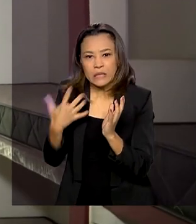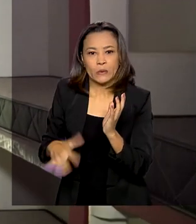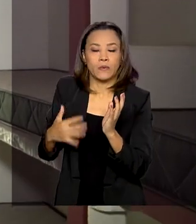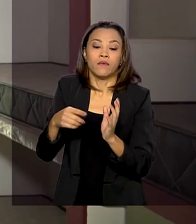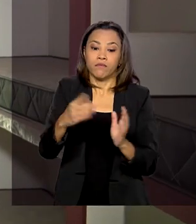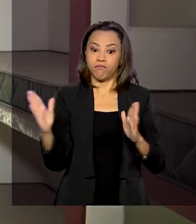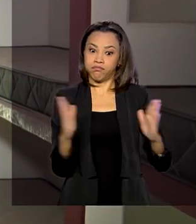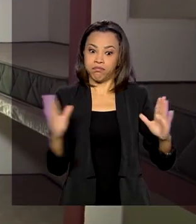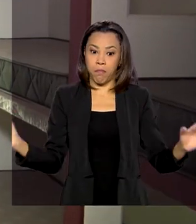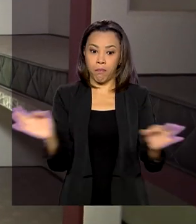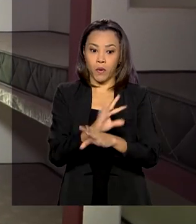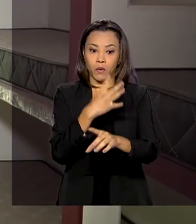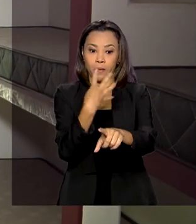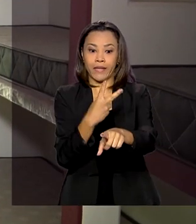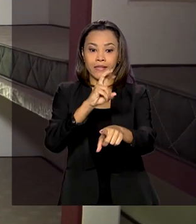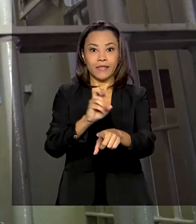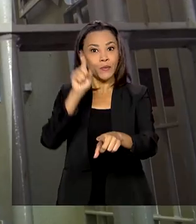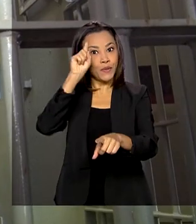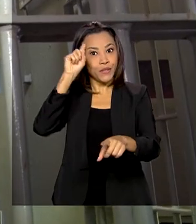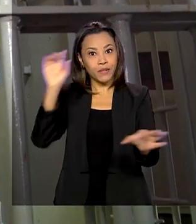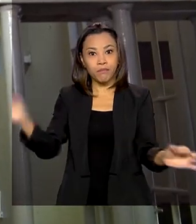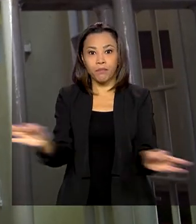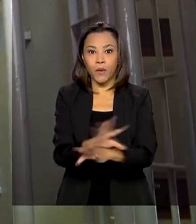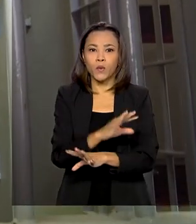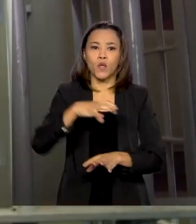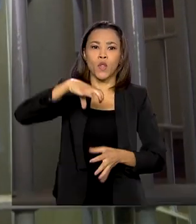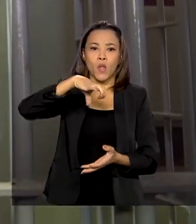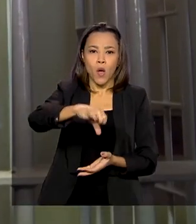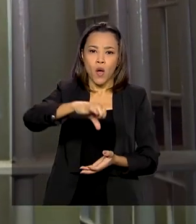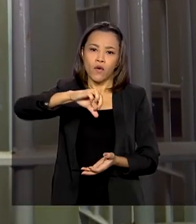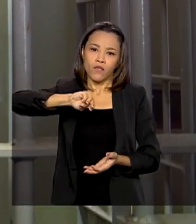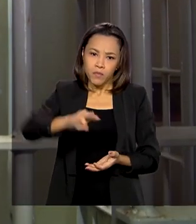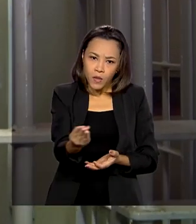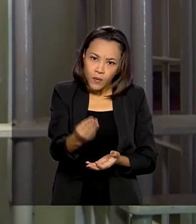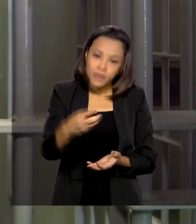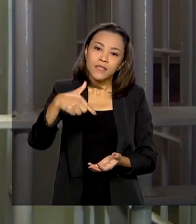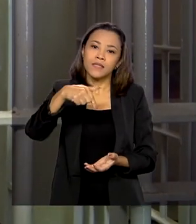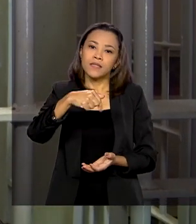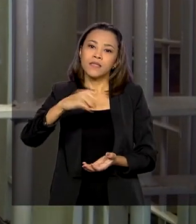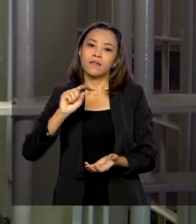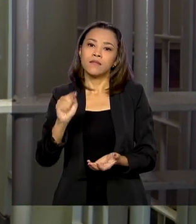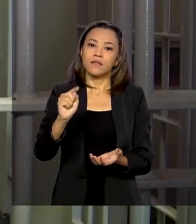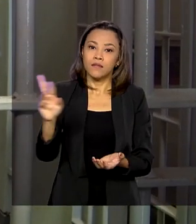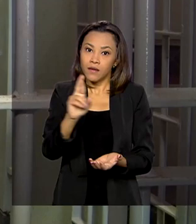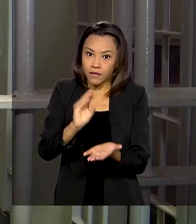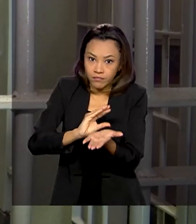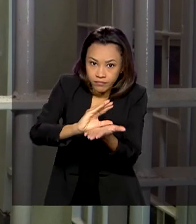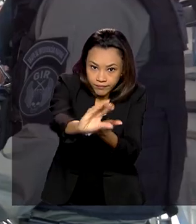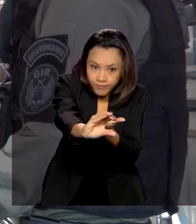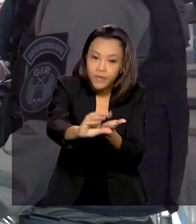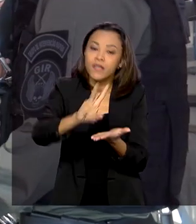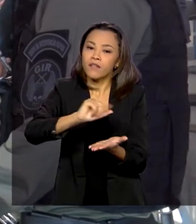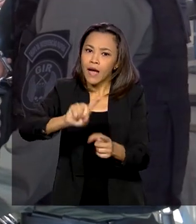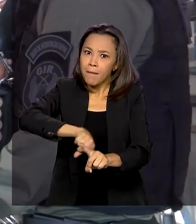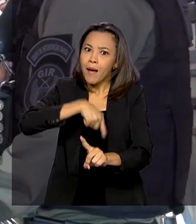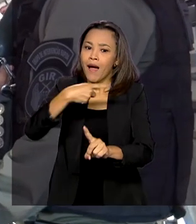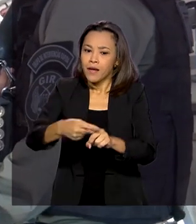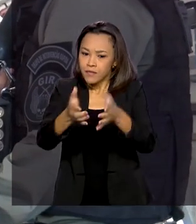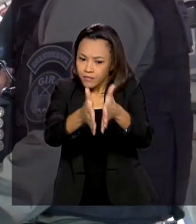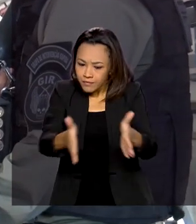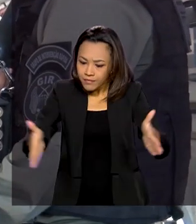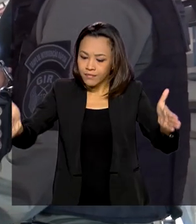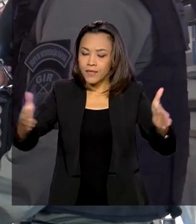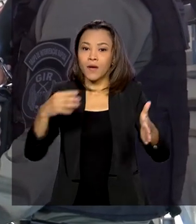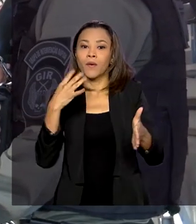45 dias a estrutura teve custo de nove milhões e setecentos mil reais e vai aumentar a capacidade do presídio em